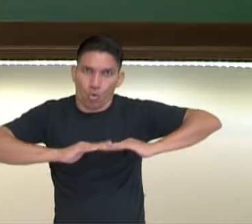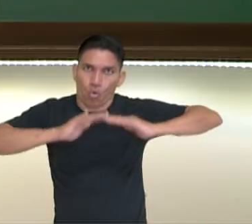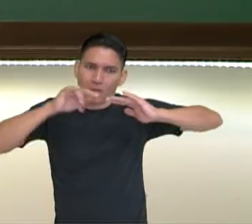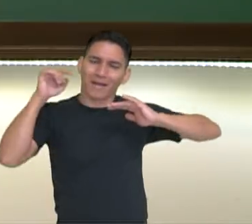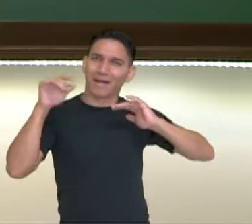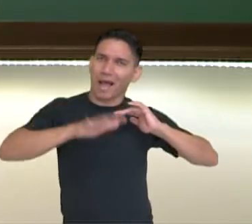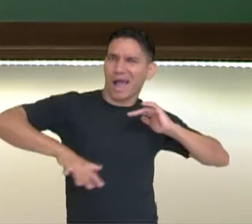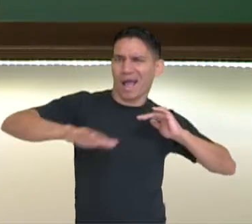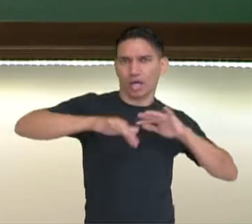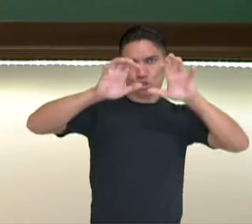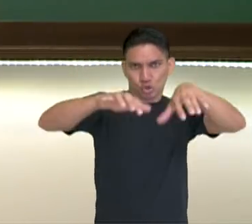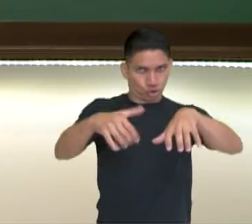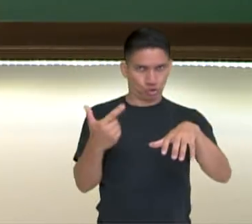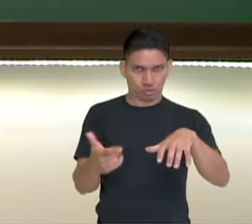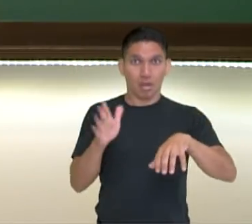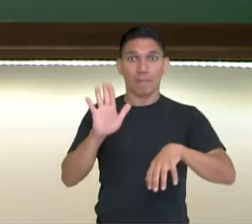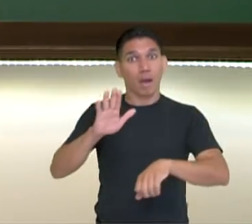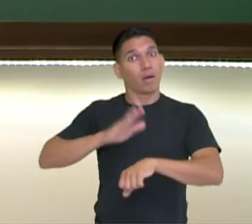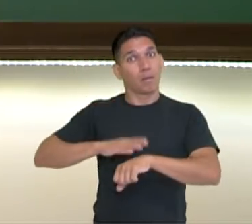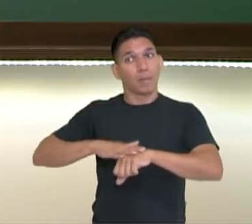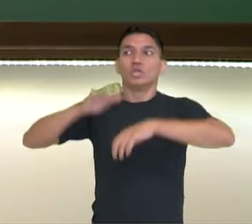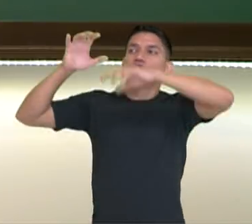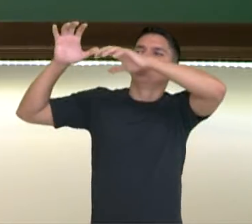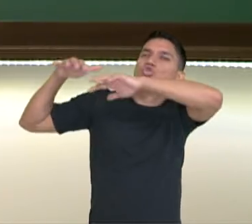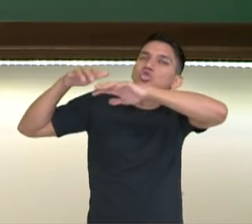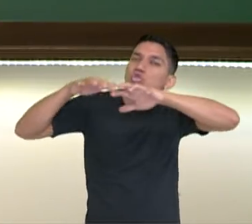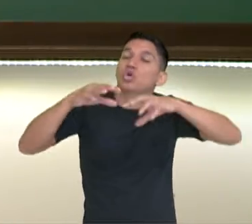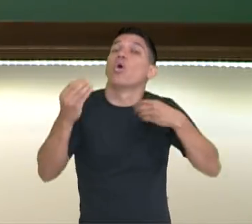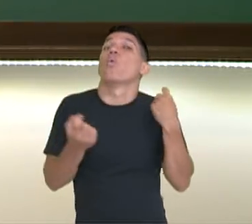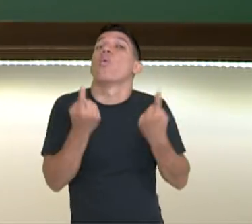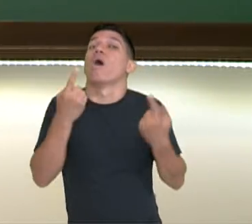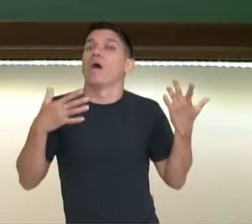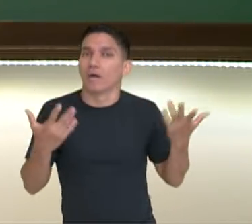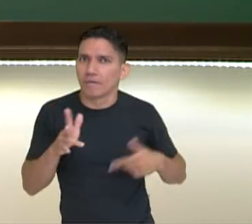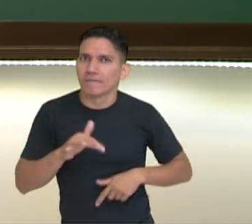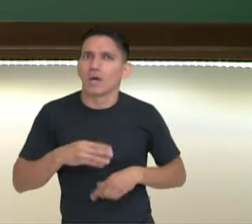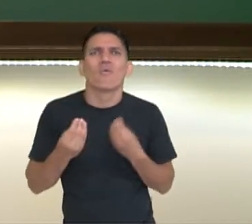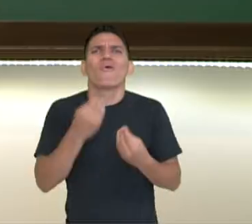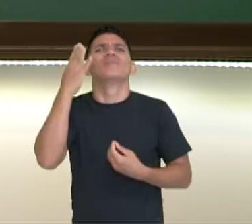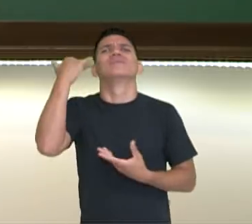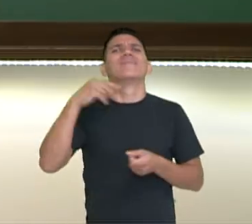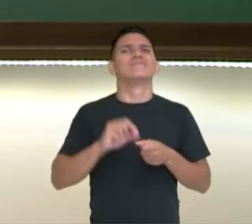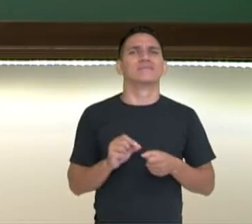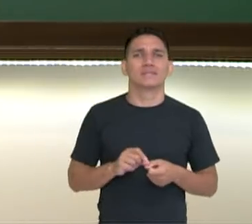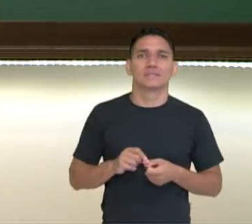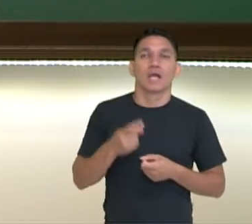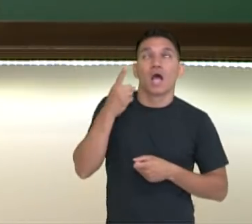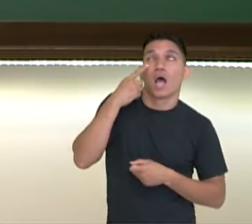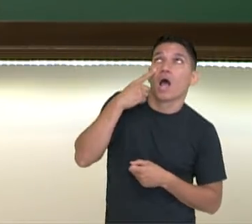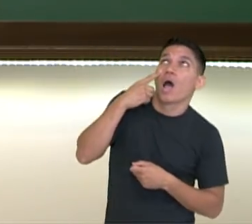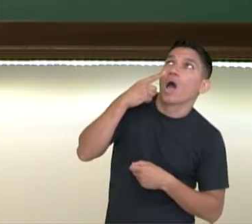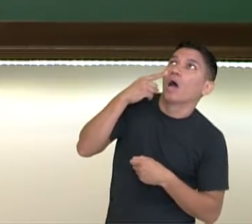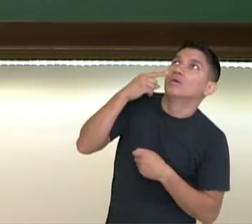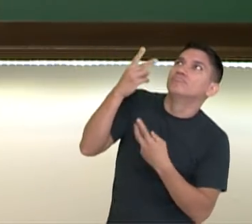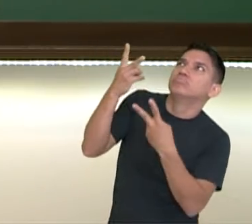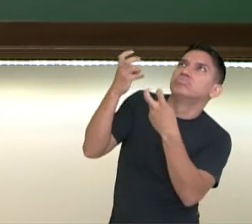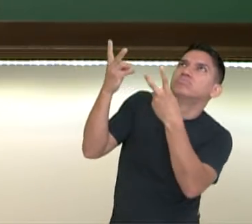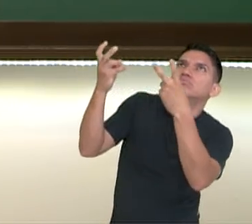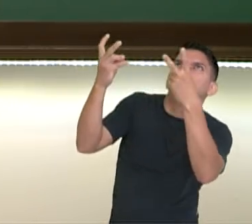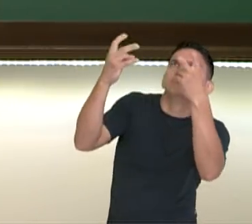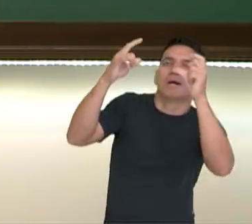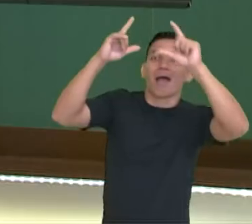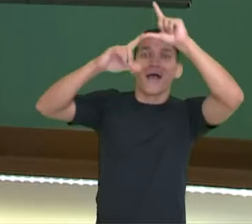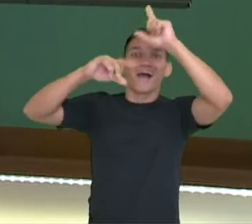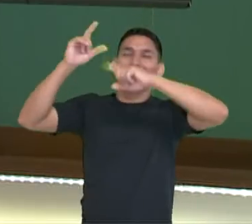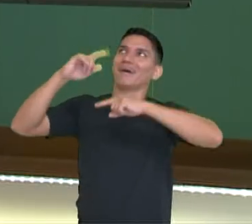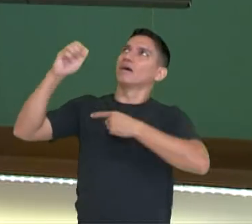chove muito, mas também saber quando que é períodos de chuvas, aí por diante. E como é que você faz isso? Você faz isso através da observação dos astros.